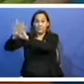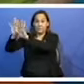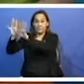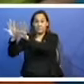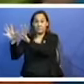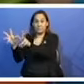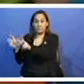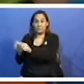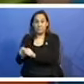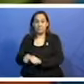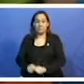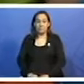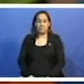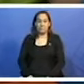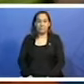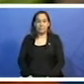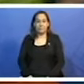é?